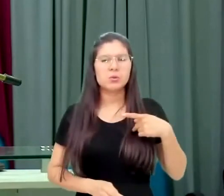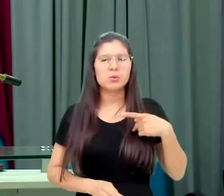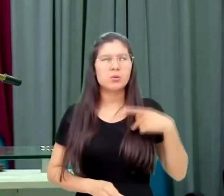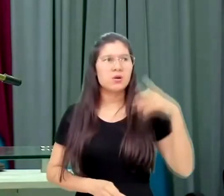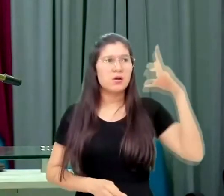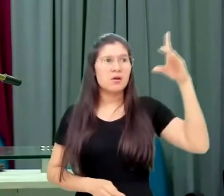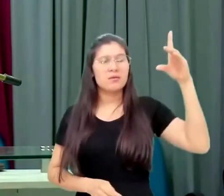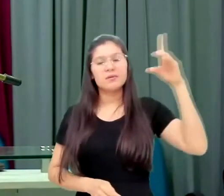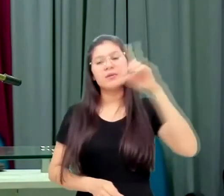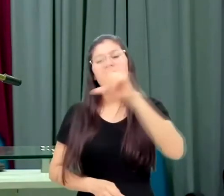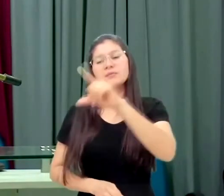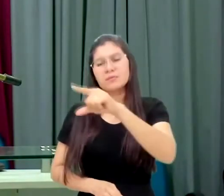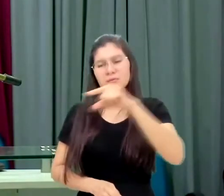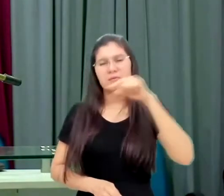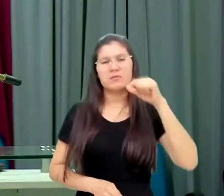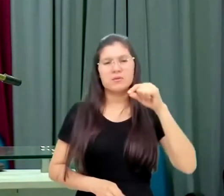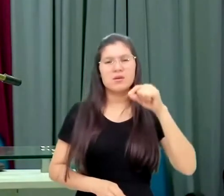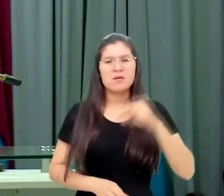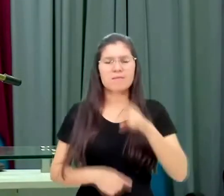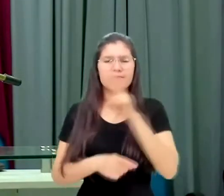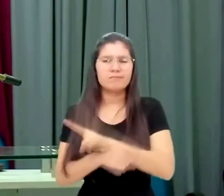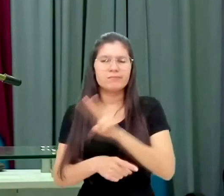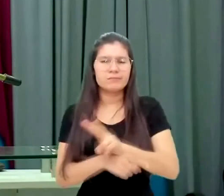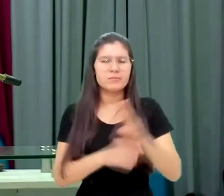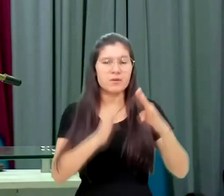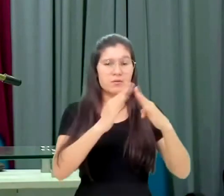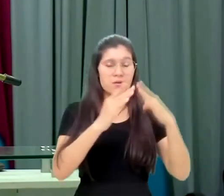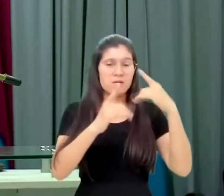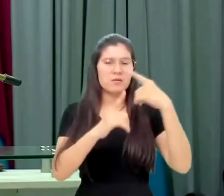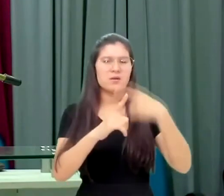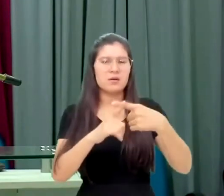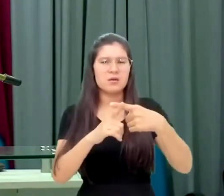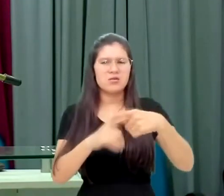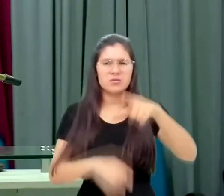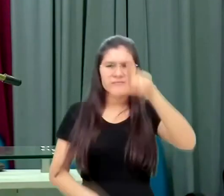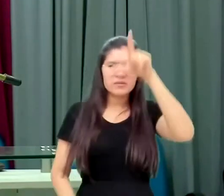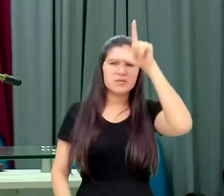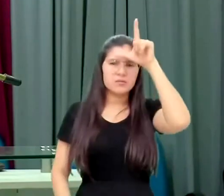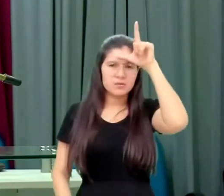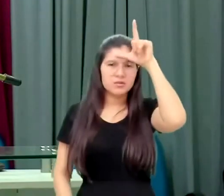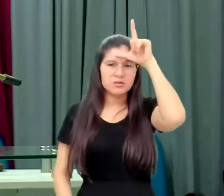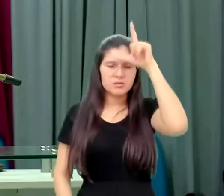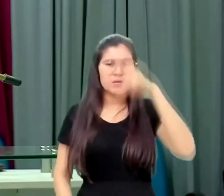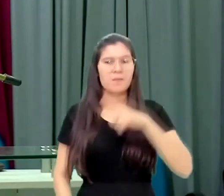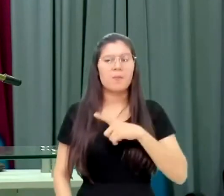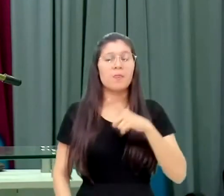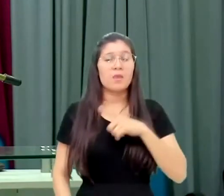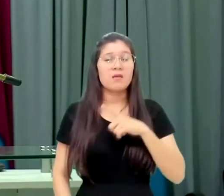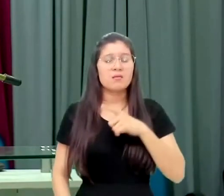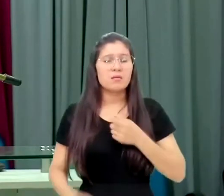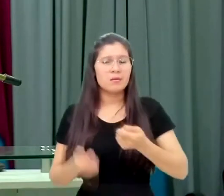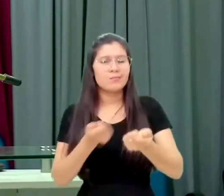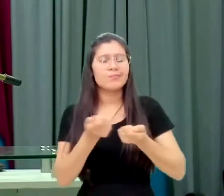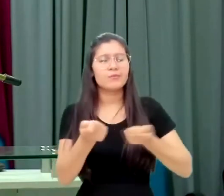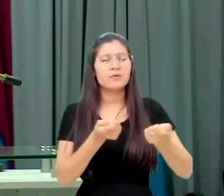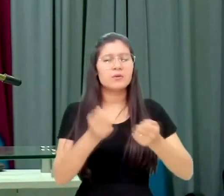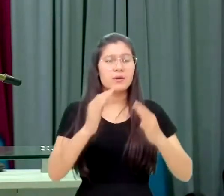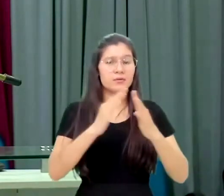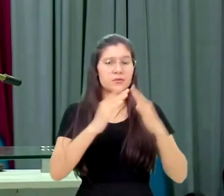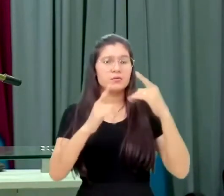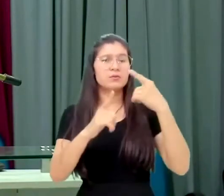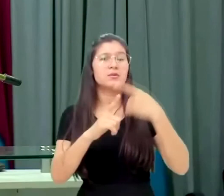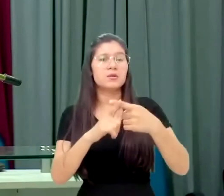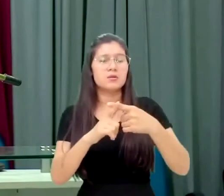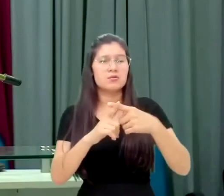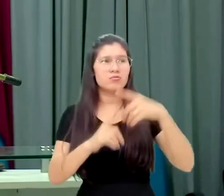é o homem sobre o qual está a autoridade do Senhor, é sobre o qual está o cajado do Senhor, e o Senhor honra a sua